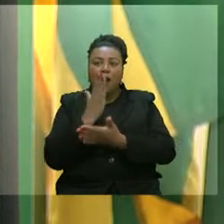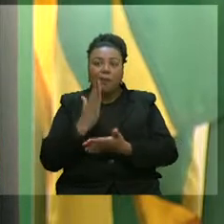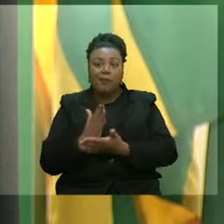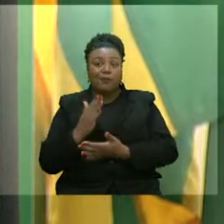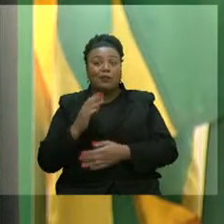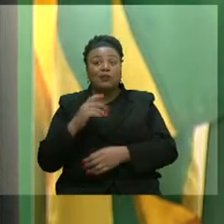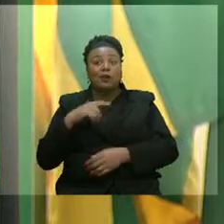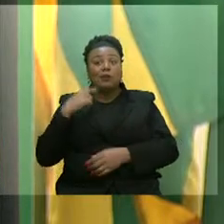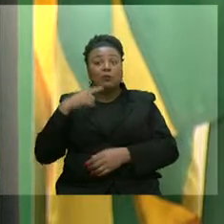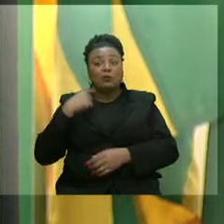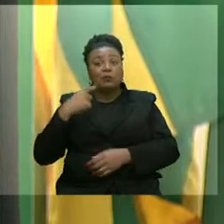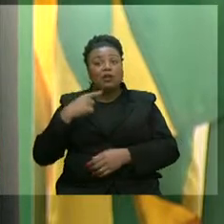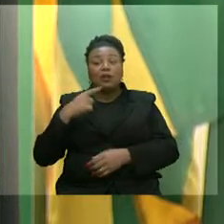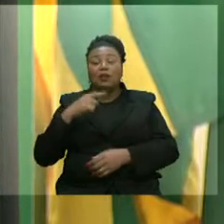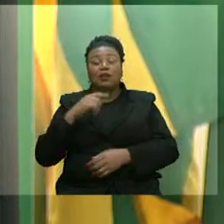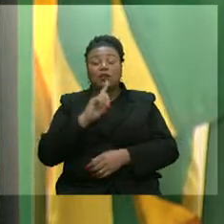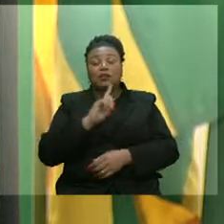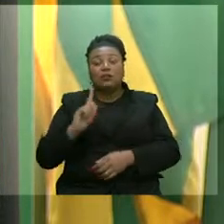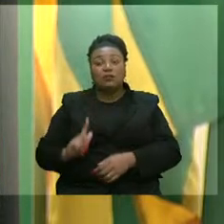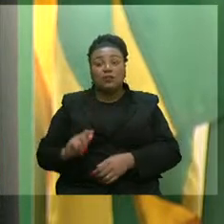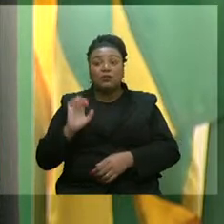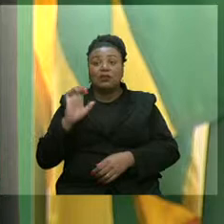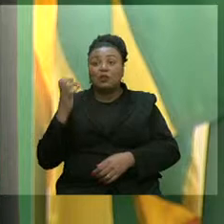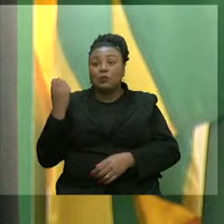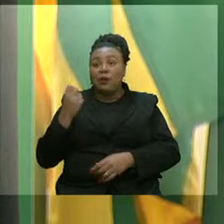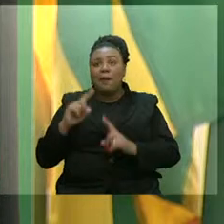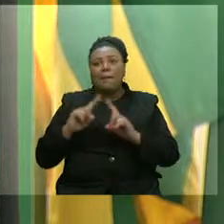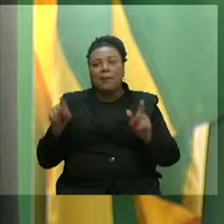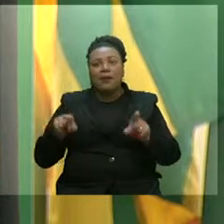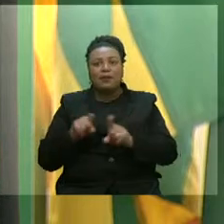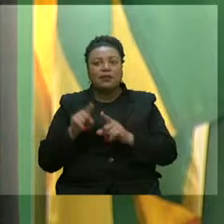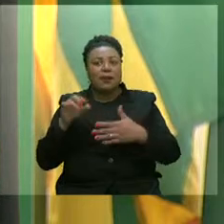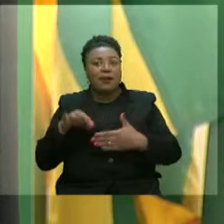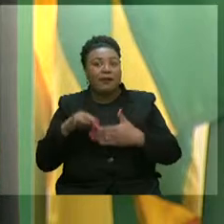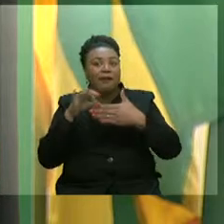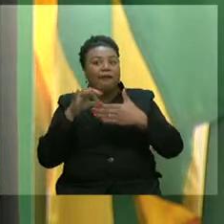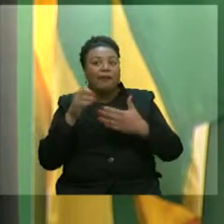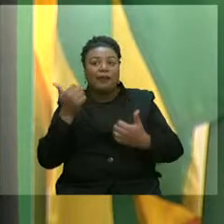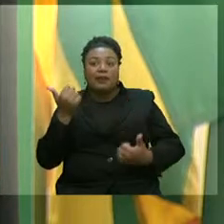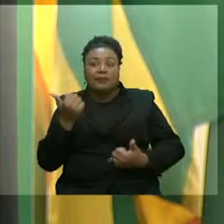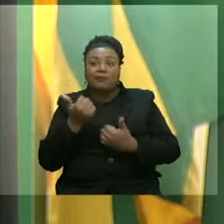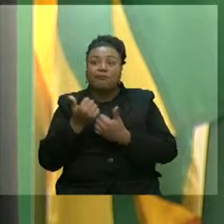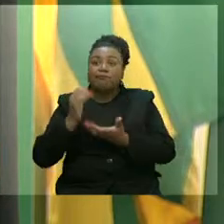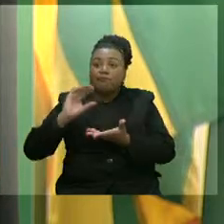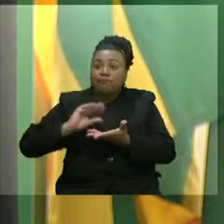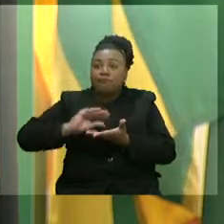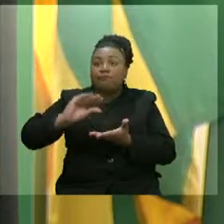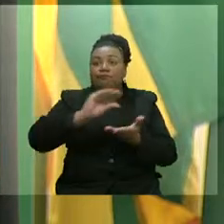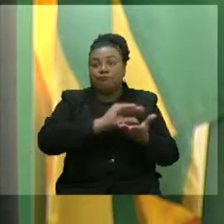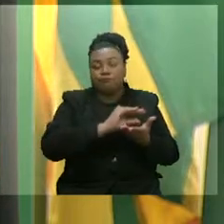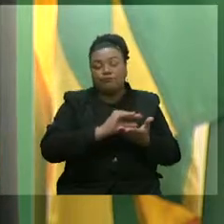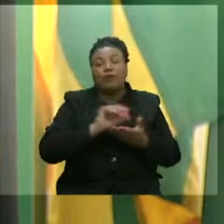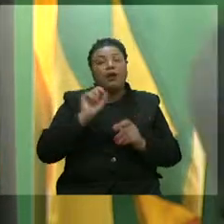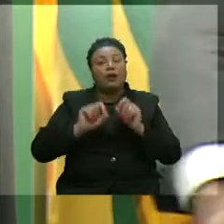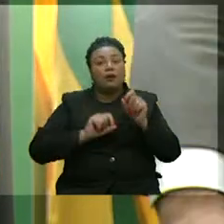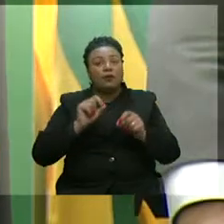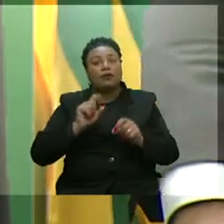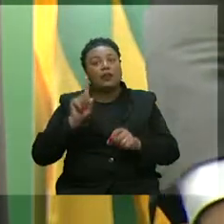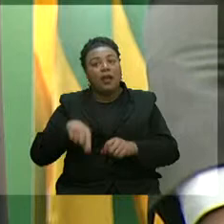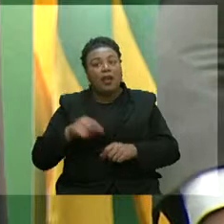governo Eduardo Leite, mas também pela liderança no aporte de recursos que